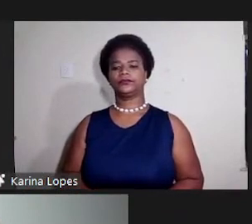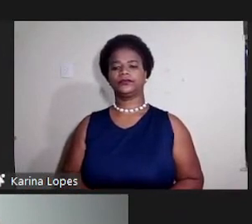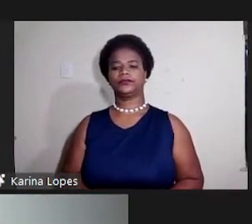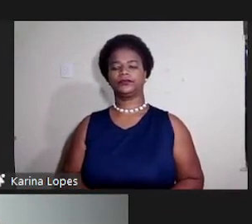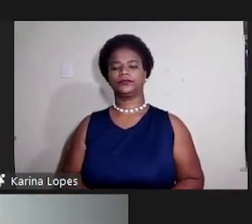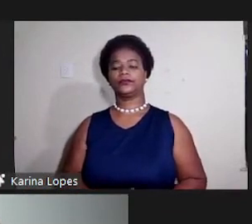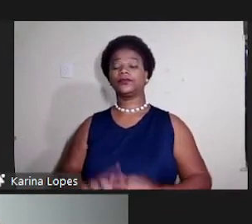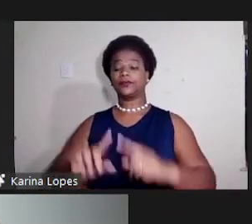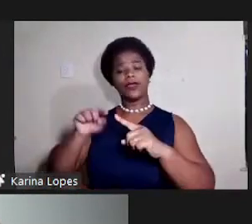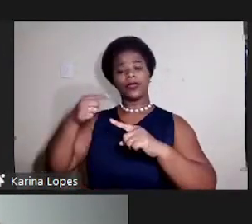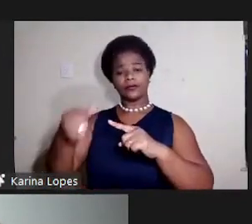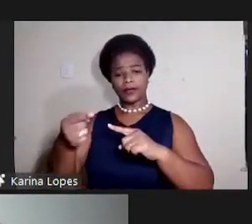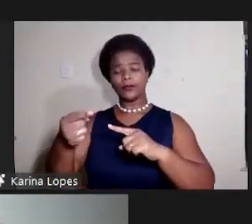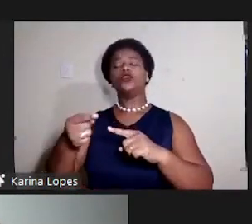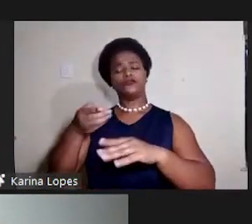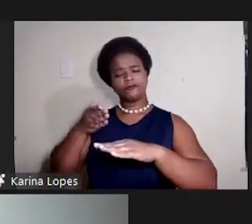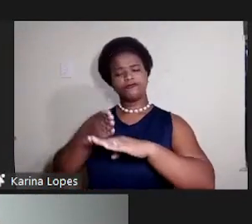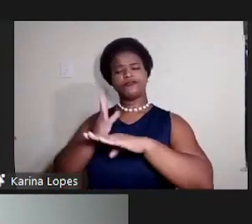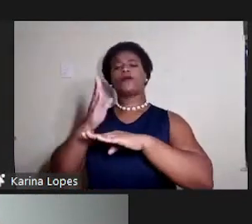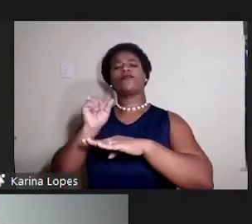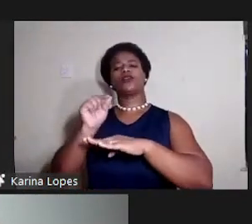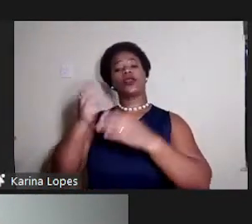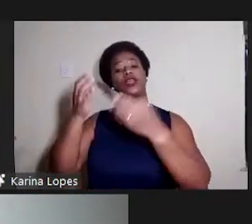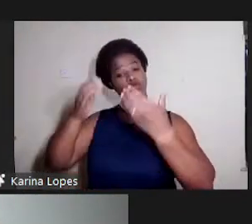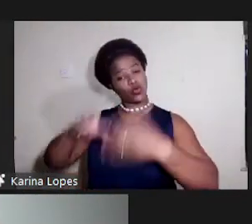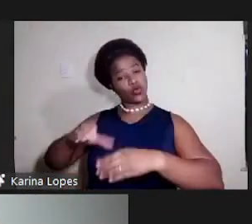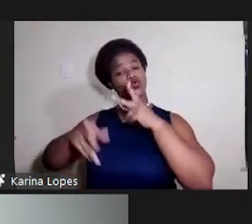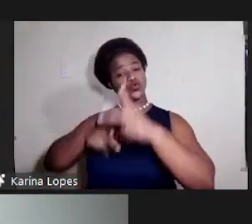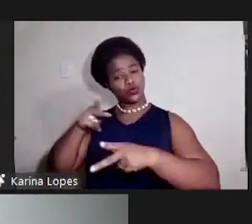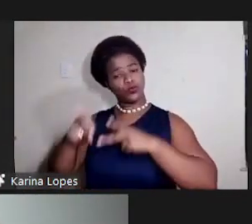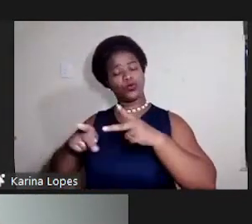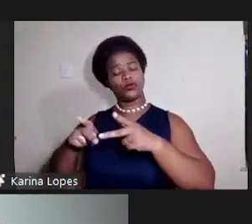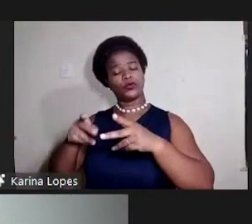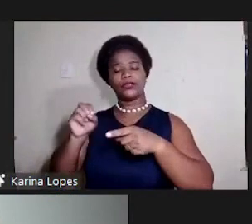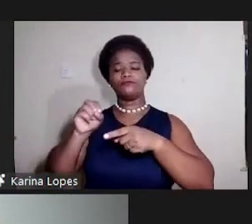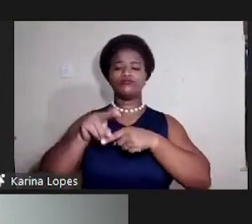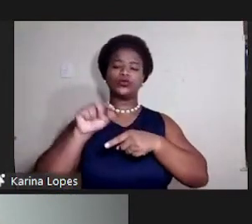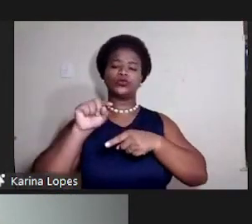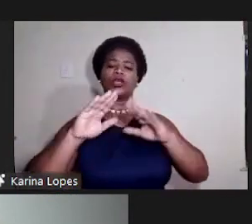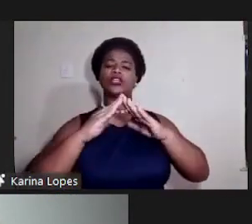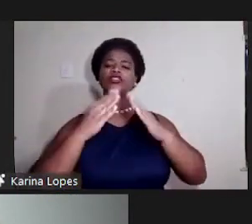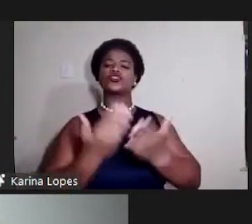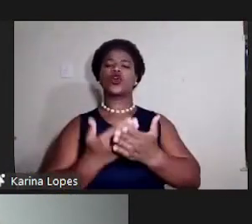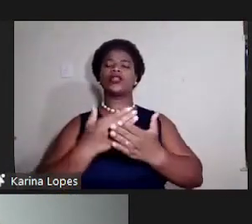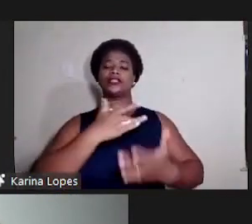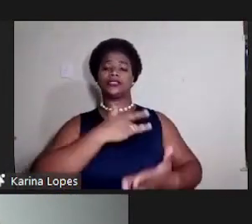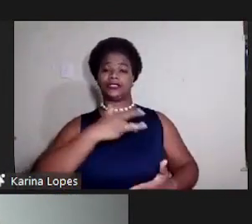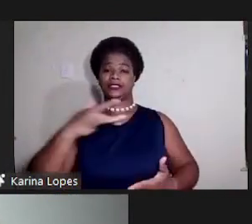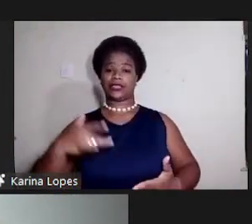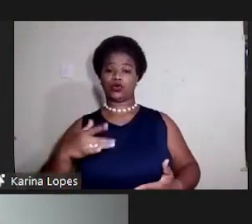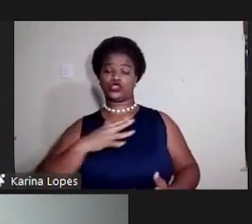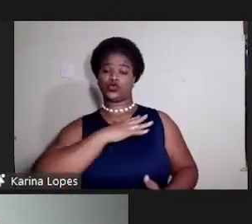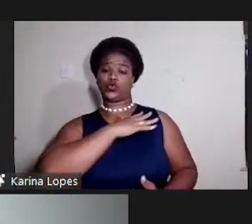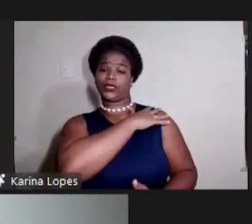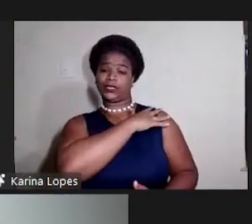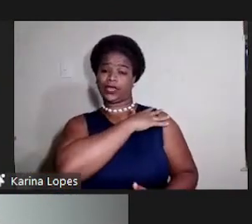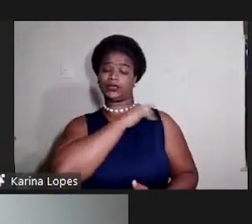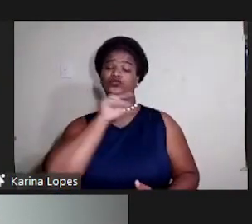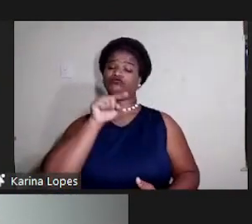Posteriormente, foi aprovado no concurso público e ingressou na Escola de Saúde do Exército, no Rio de Janeiro,